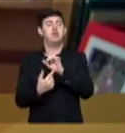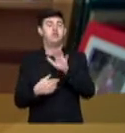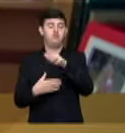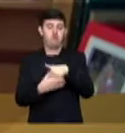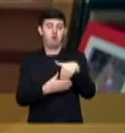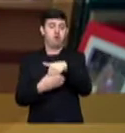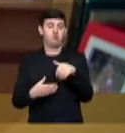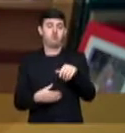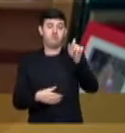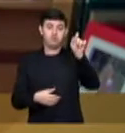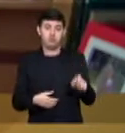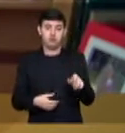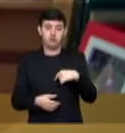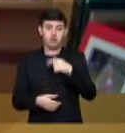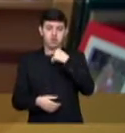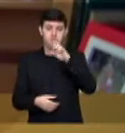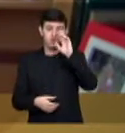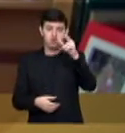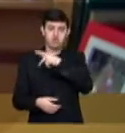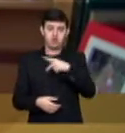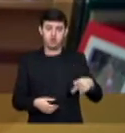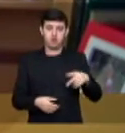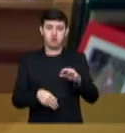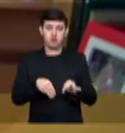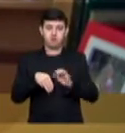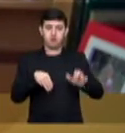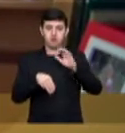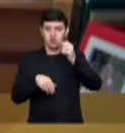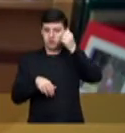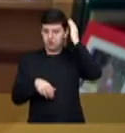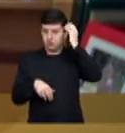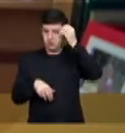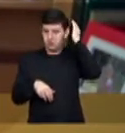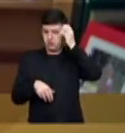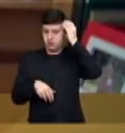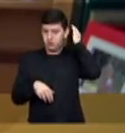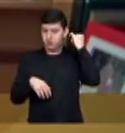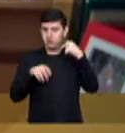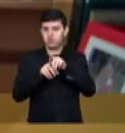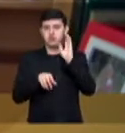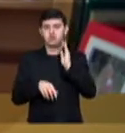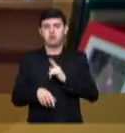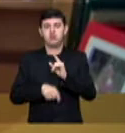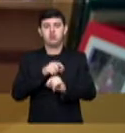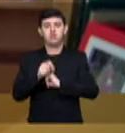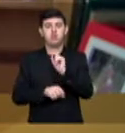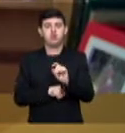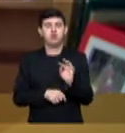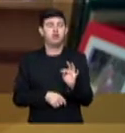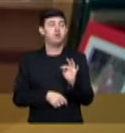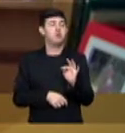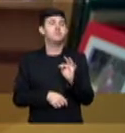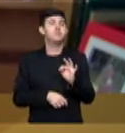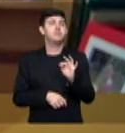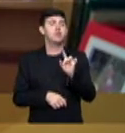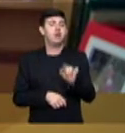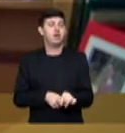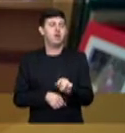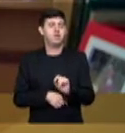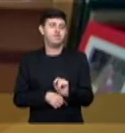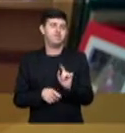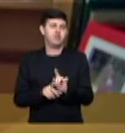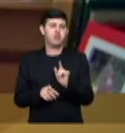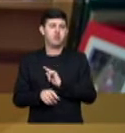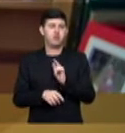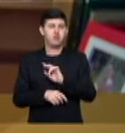Vossa Excelência, o senhor presidente, ministro Luiz Fux, onde, citando Thiago Magalhães Pires, se diz: mesmo em face a um rol de